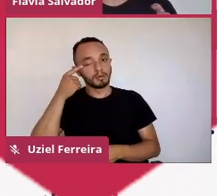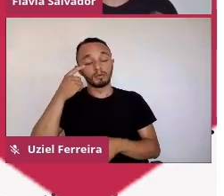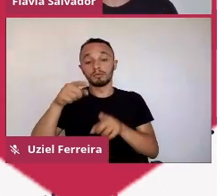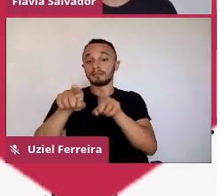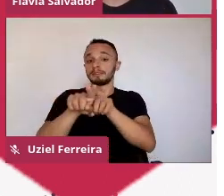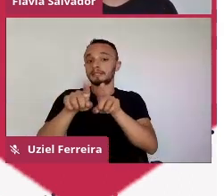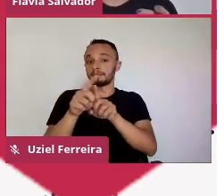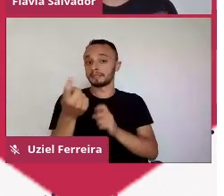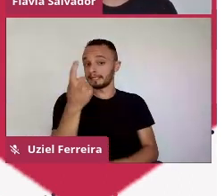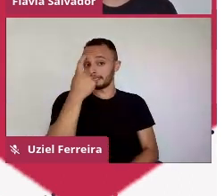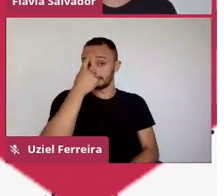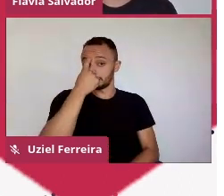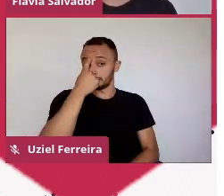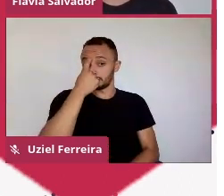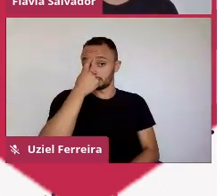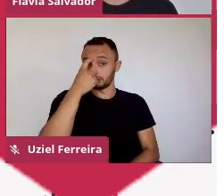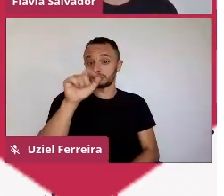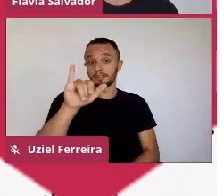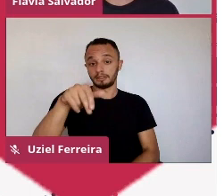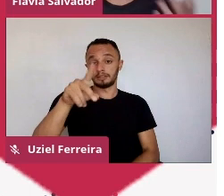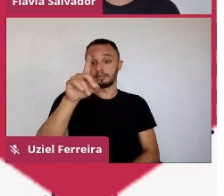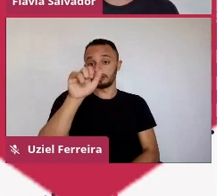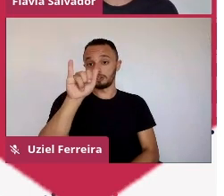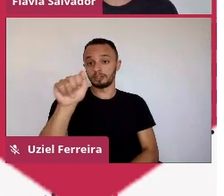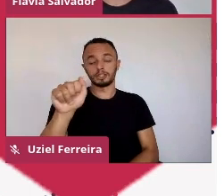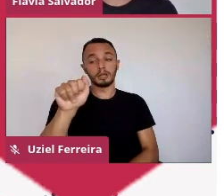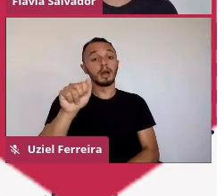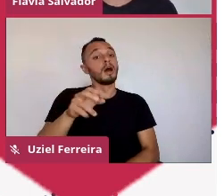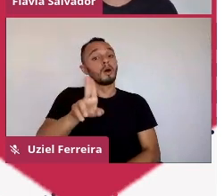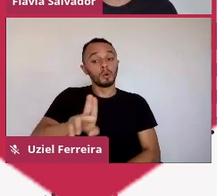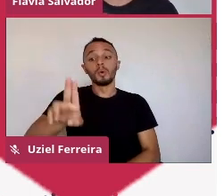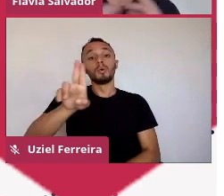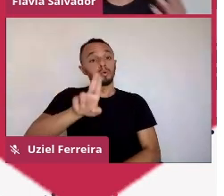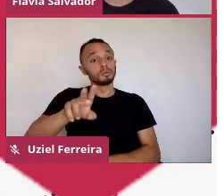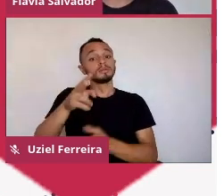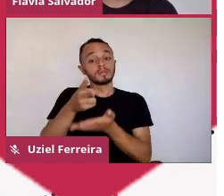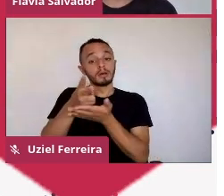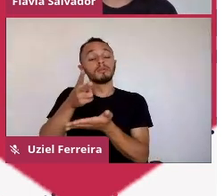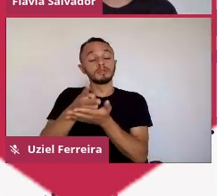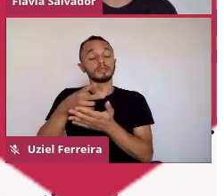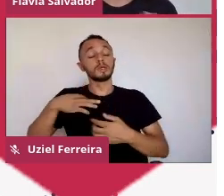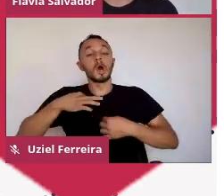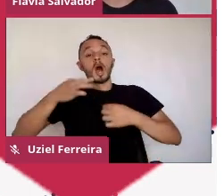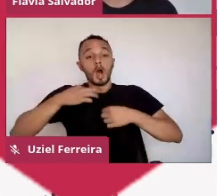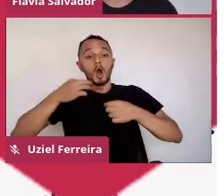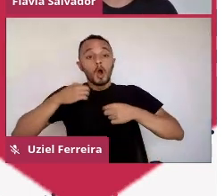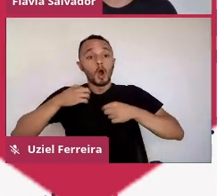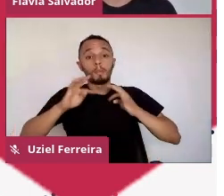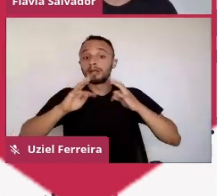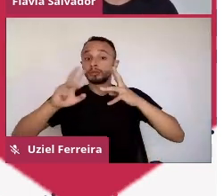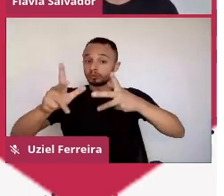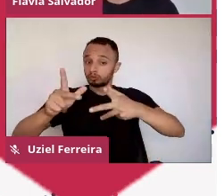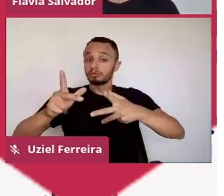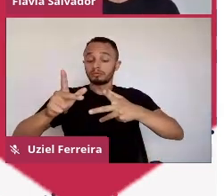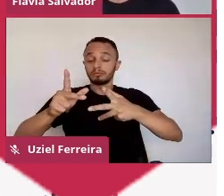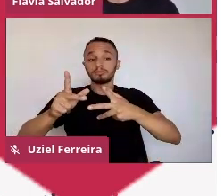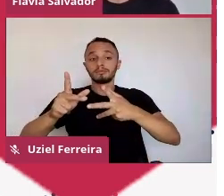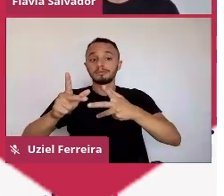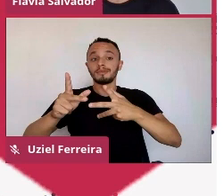até hoje se usa a xilogravura na estamparia de tecidos, que é uma coisa muito interessante, muito bonita.